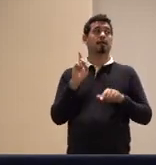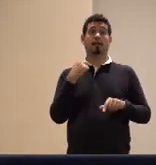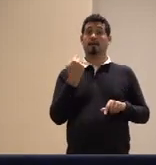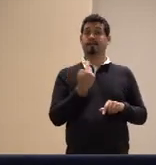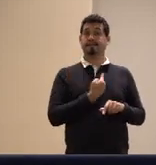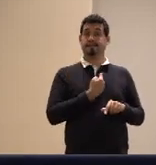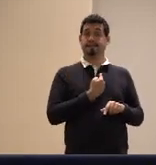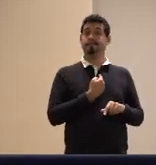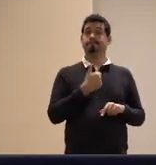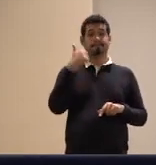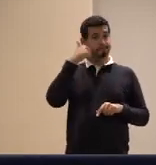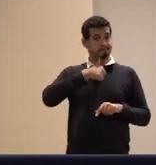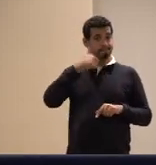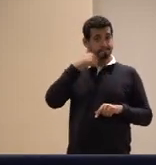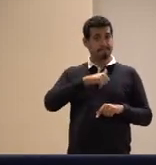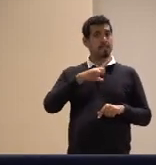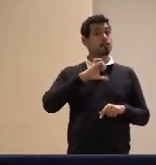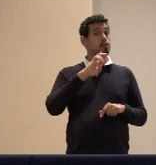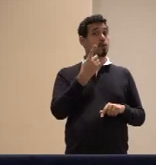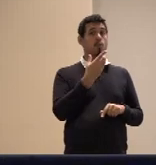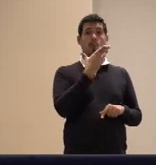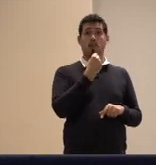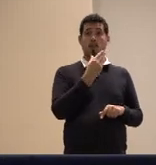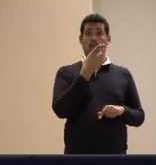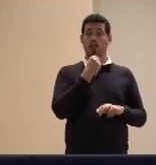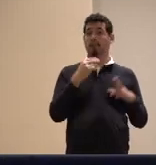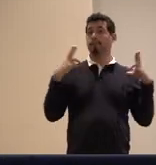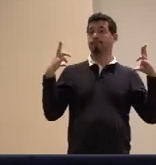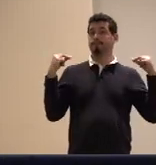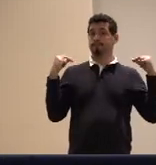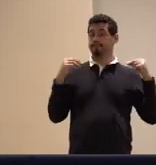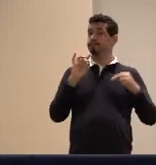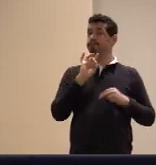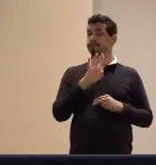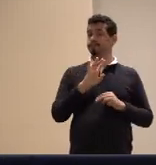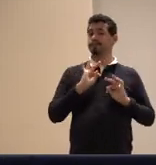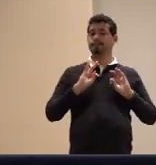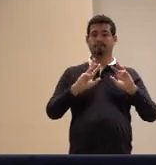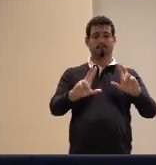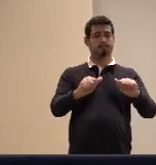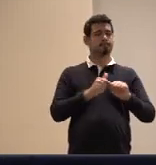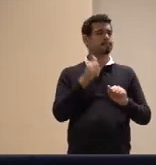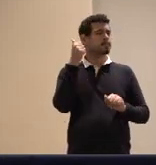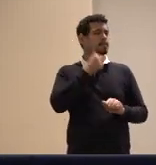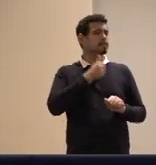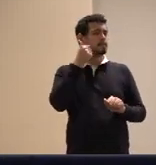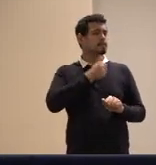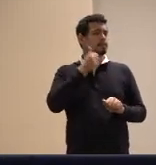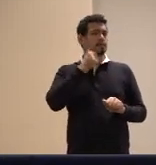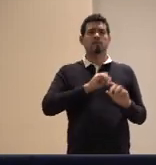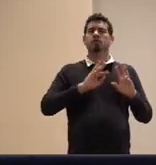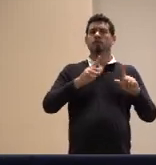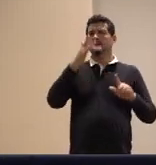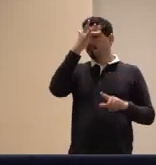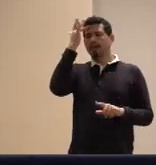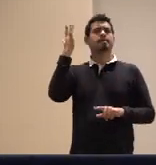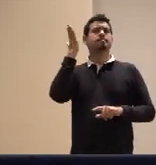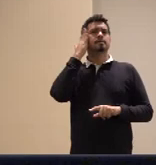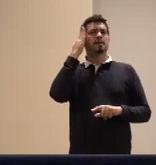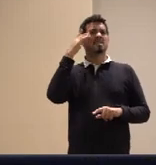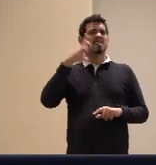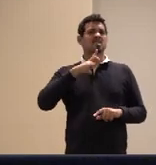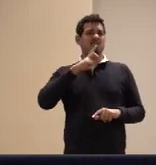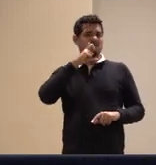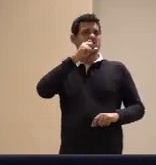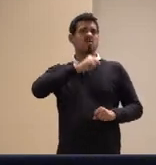mulheres, a gente só tem um motorista, né, homem, o restante são todas mulheres. E todas as pessoas que ele sabia que ele tinha força